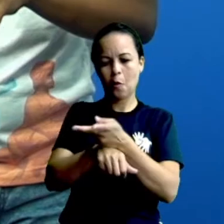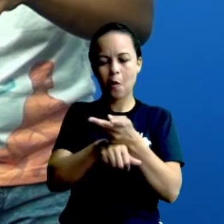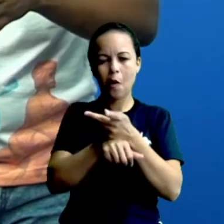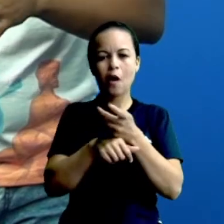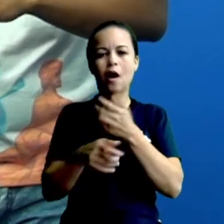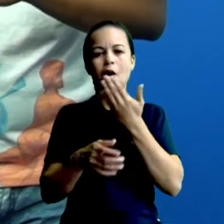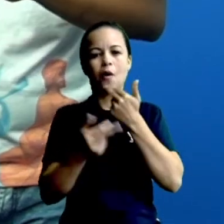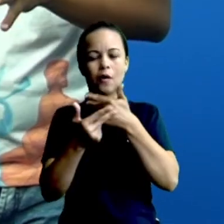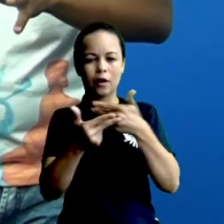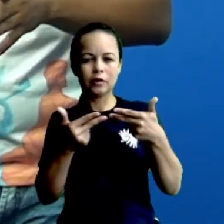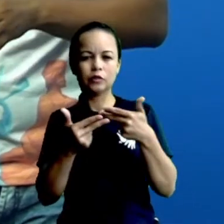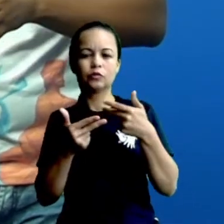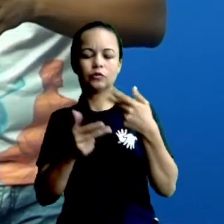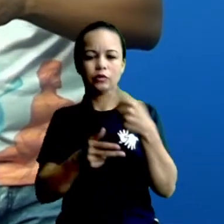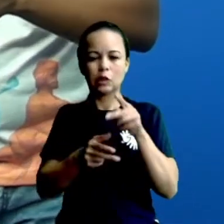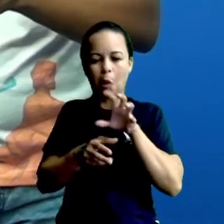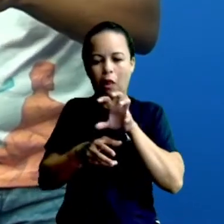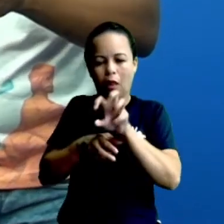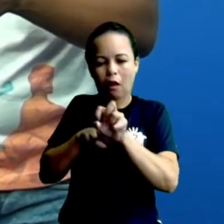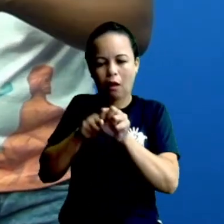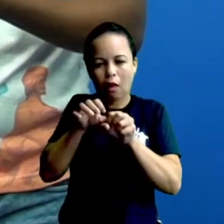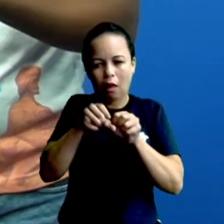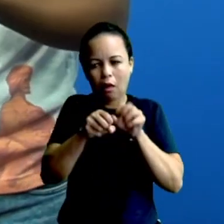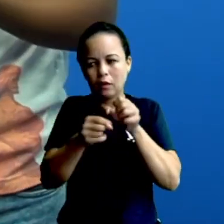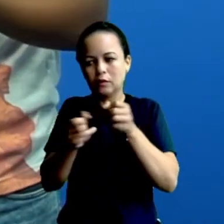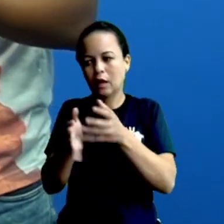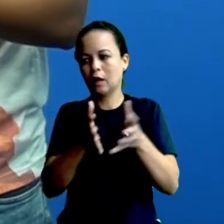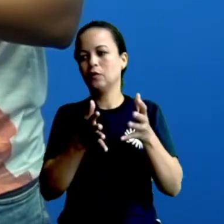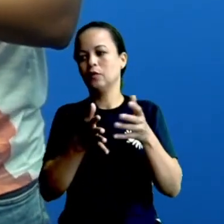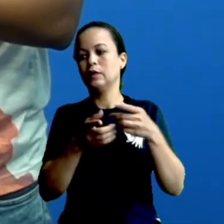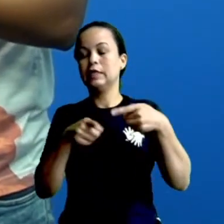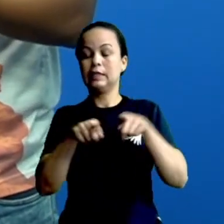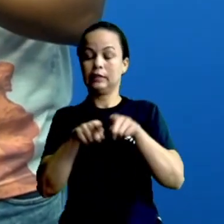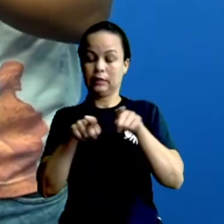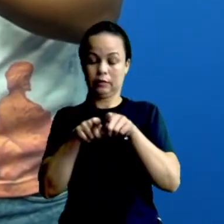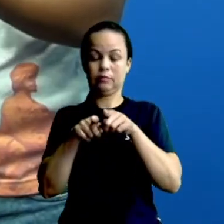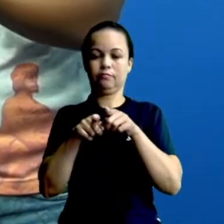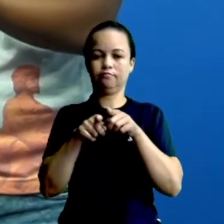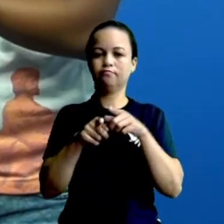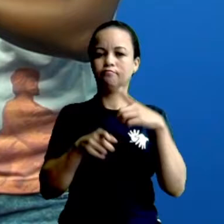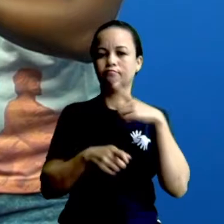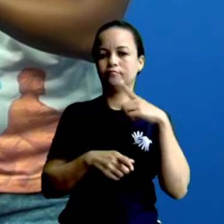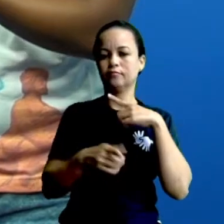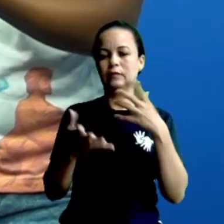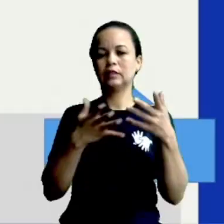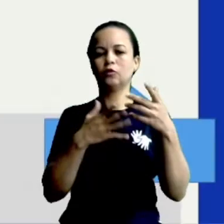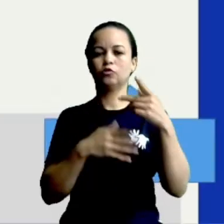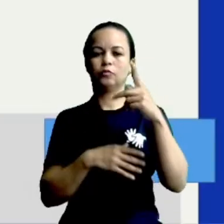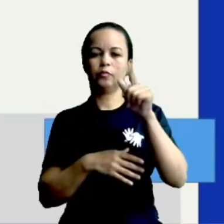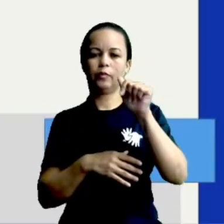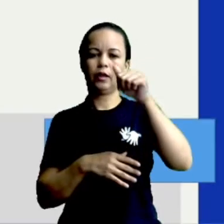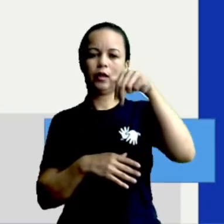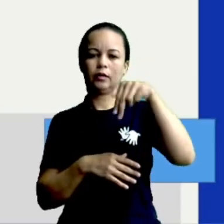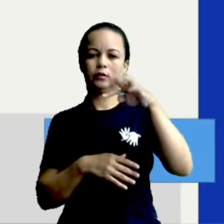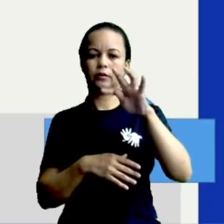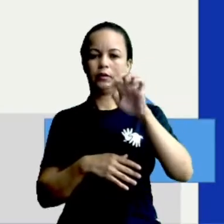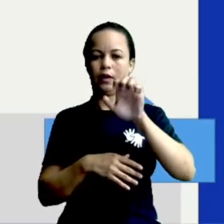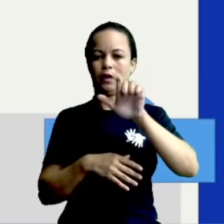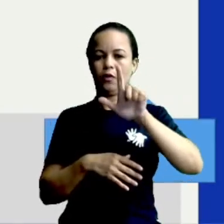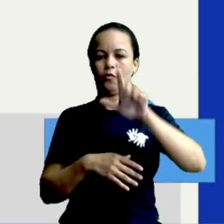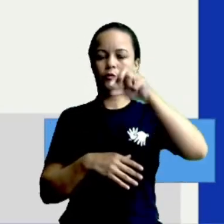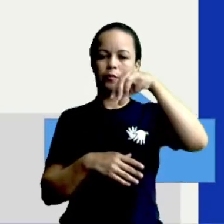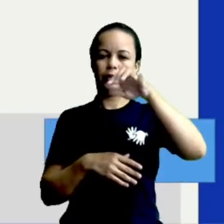dos seus tentáculos. Depois vinha os platelmintos e nematelmintos, né?